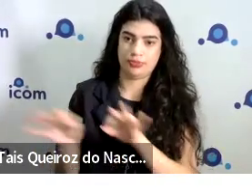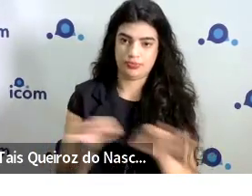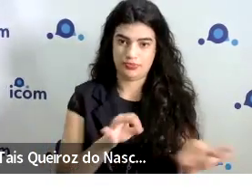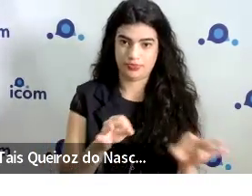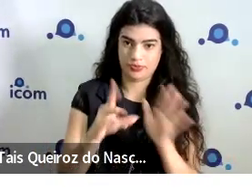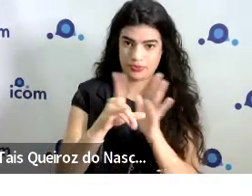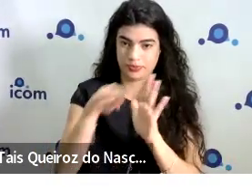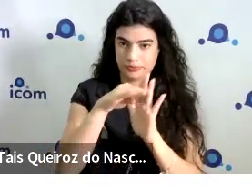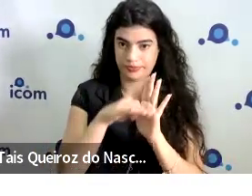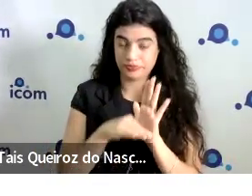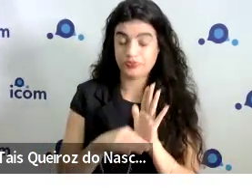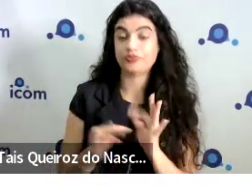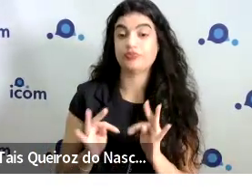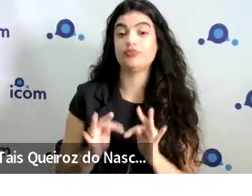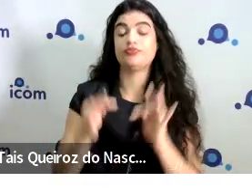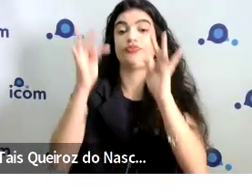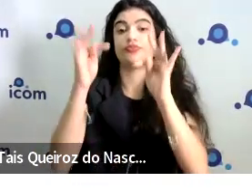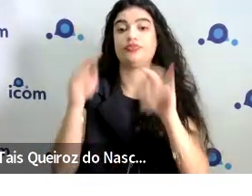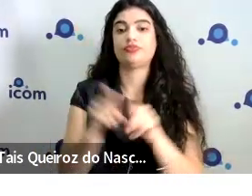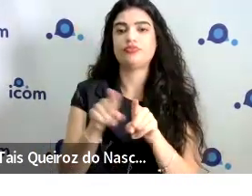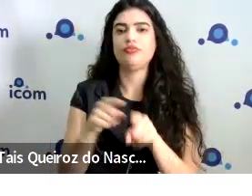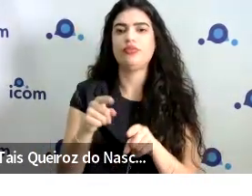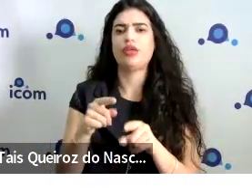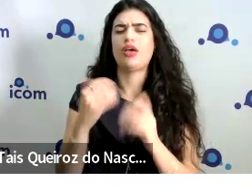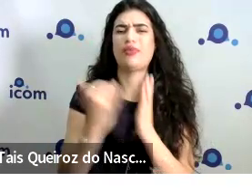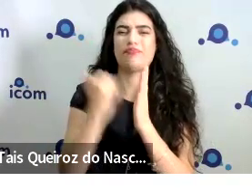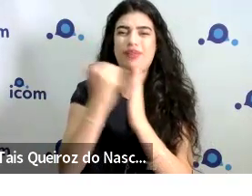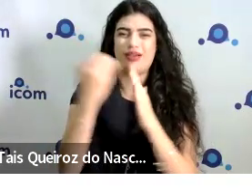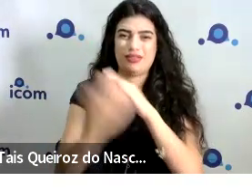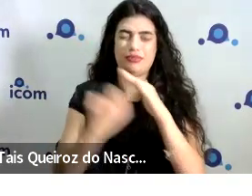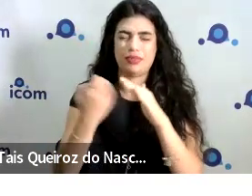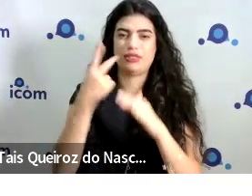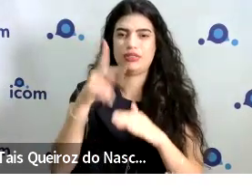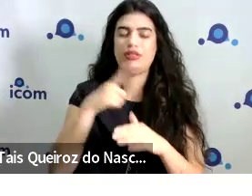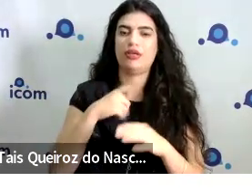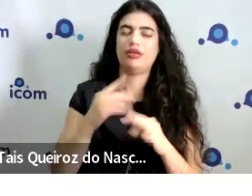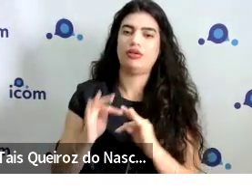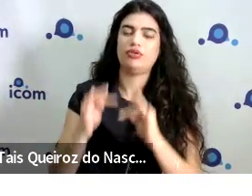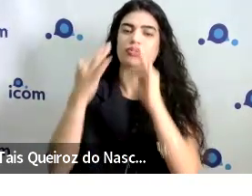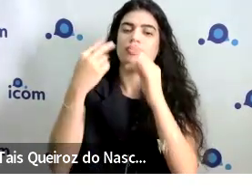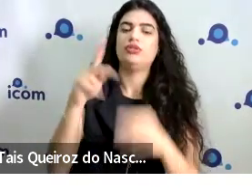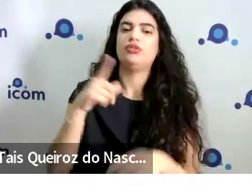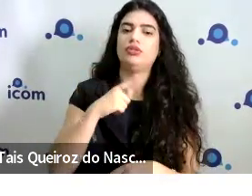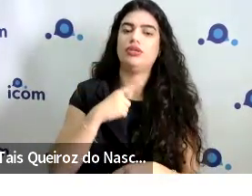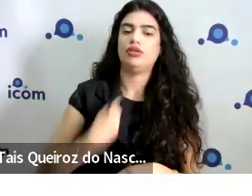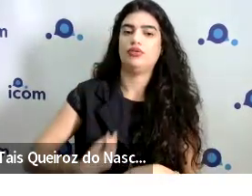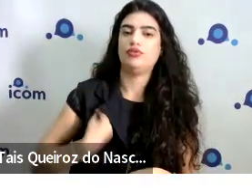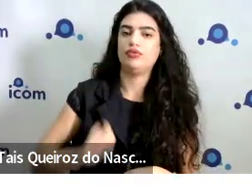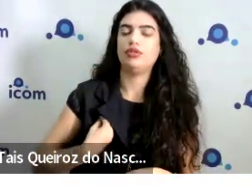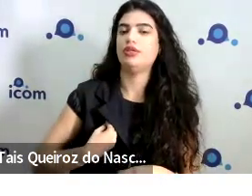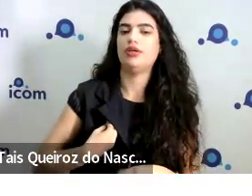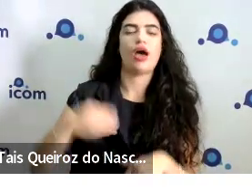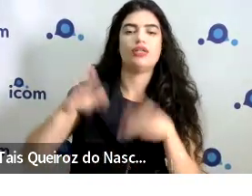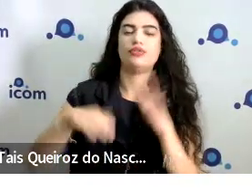tributária. A tecnologia. As maiores empresas têm acesso a uma tecnologia de ponta, as menores empresas não têm acesso a uma tecnologia de ponta